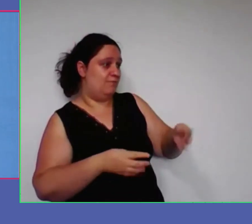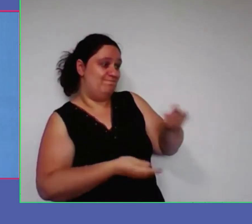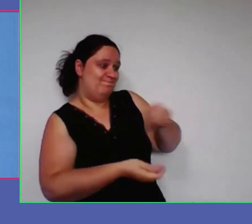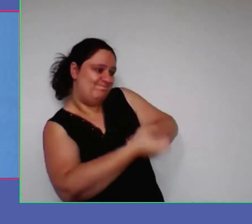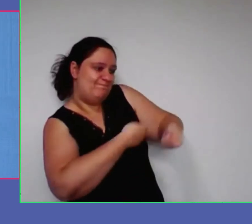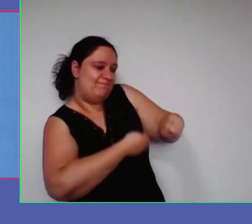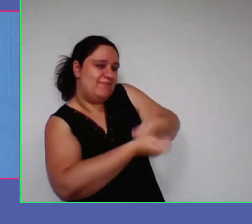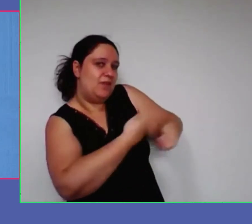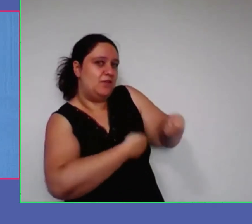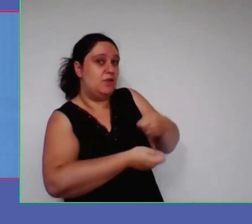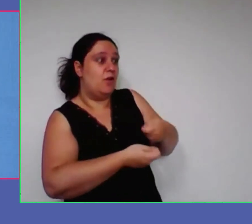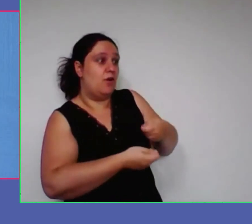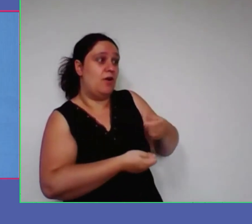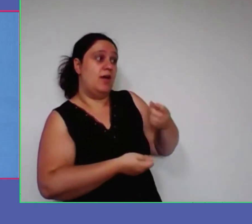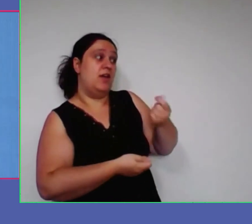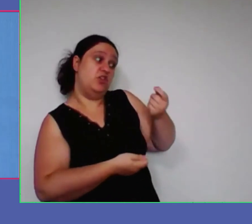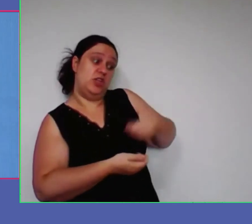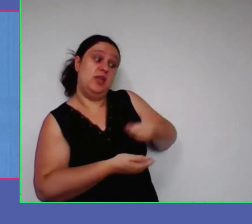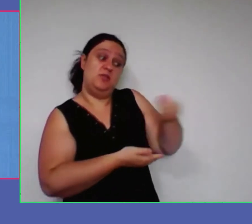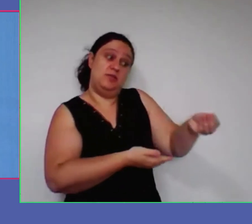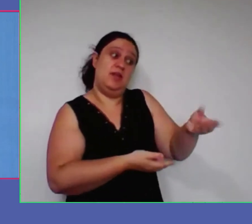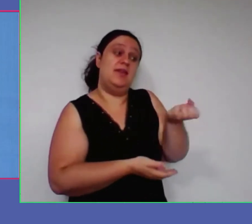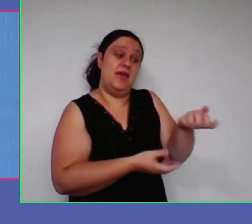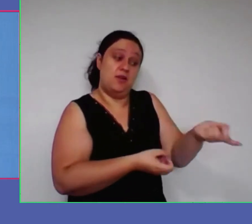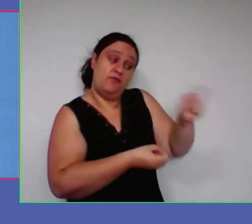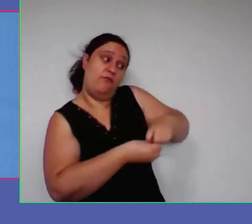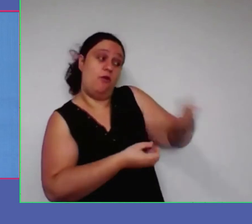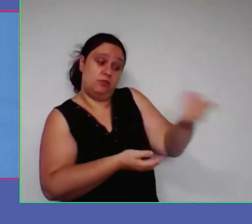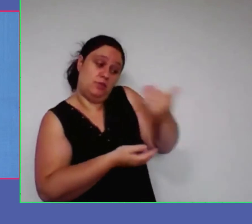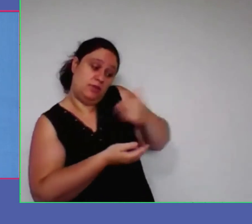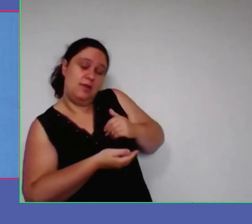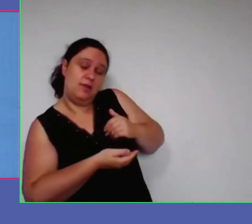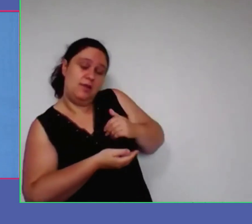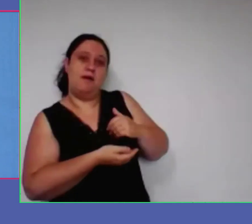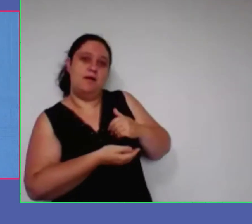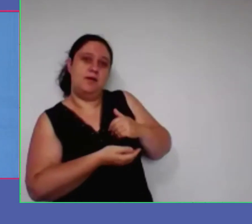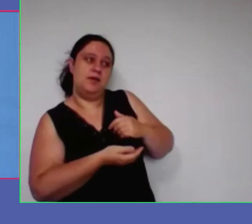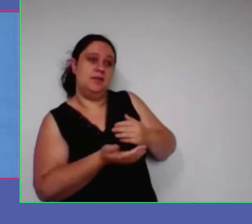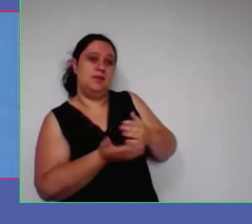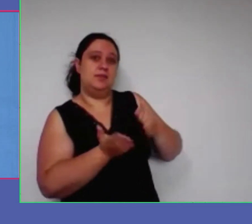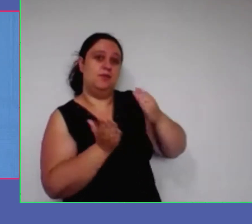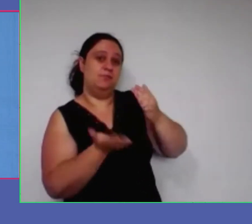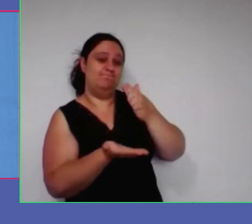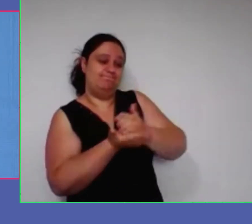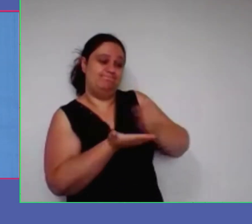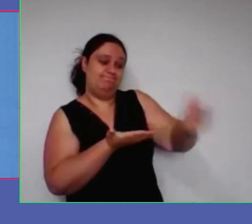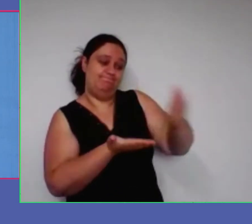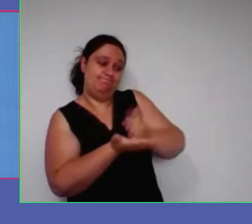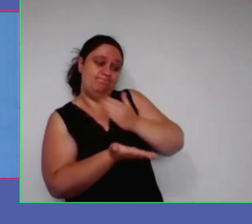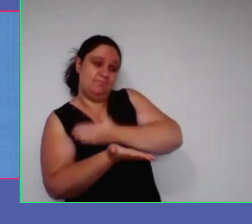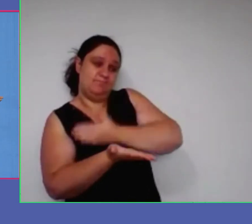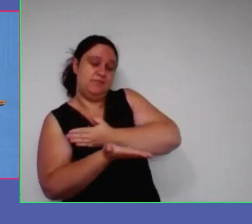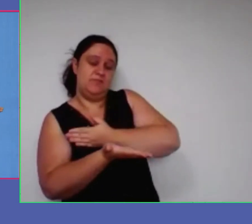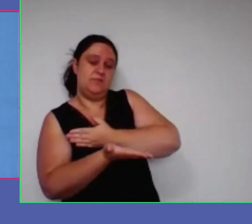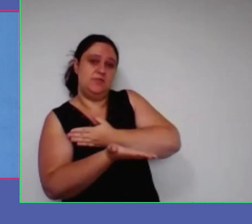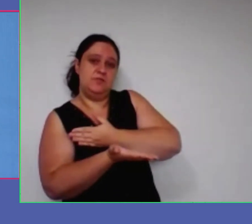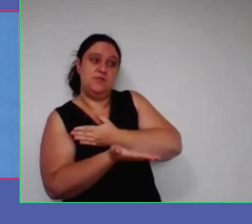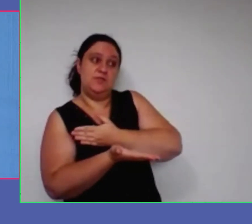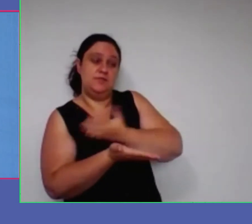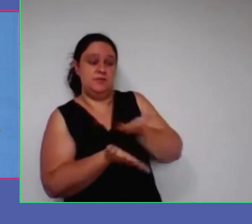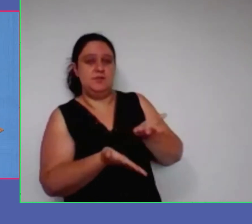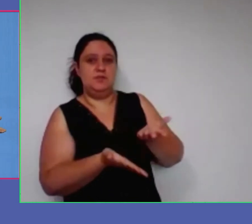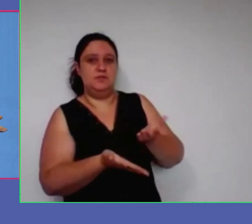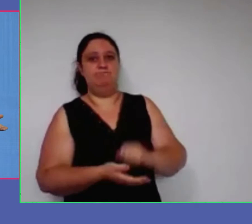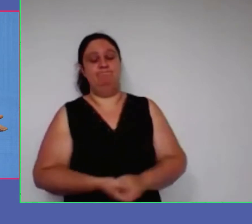quero de volta. E aí os escribas negociam com ele, então fica tanto por cento para o templo e o resto volta para ele. Irmãos, é assim que estava